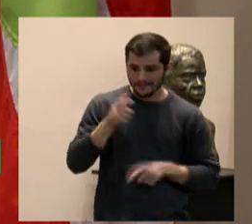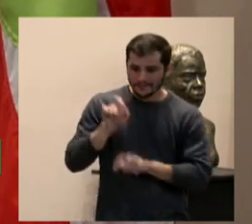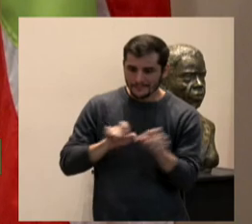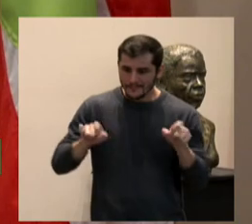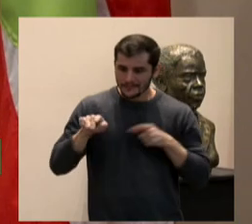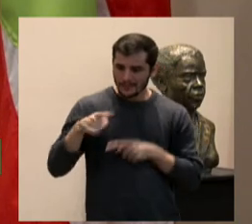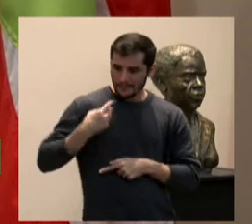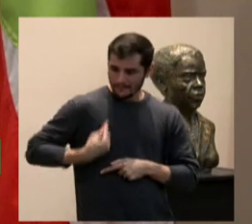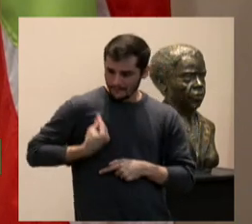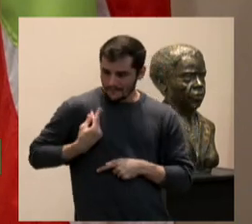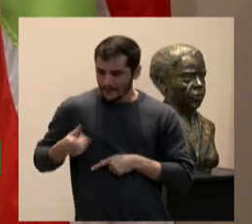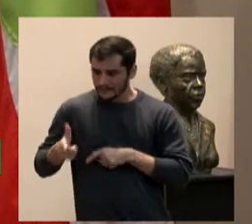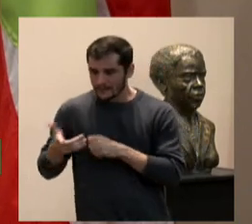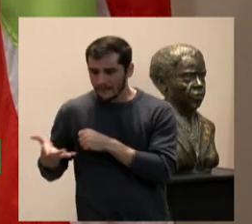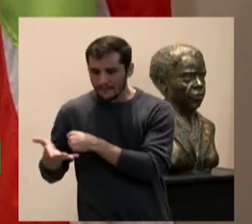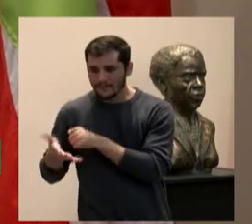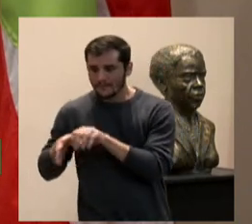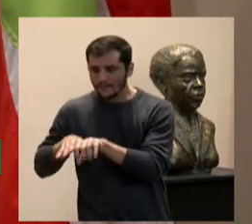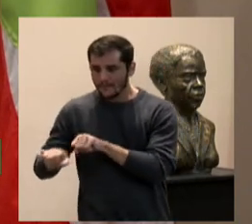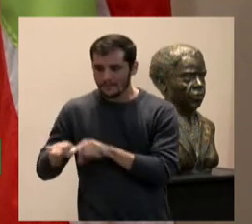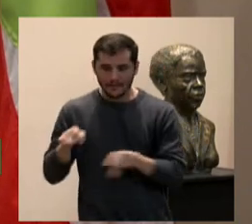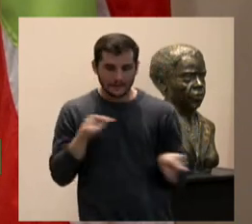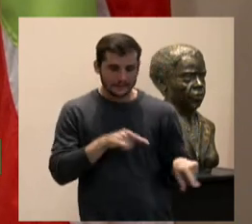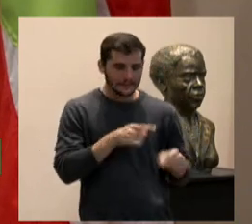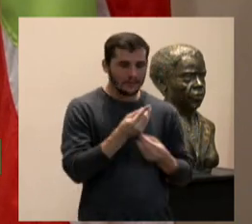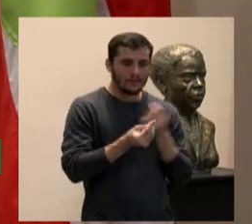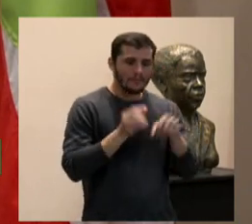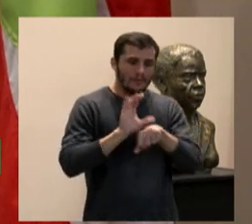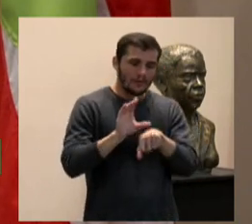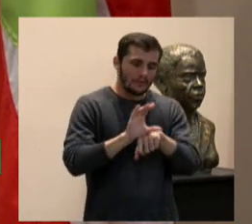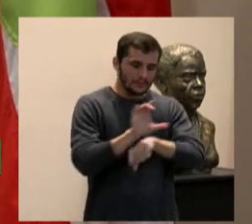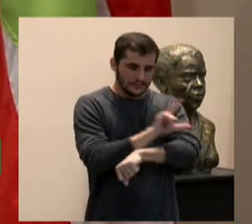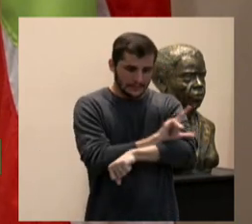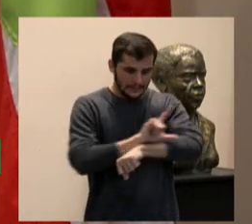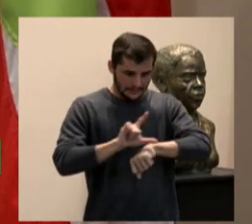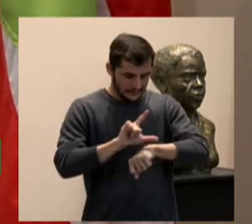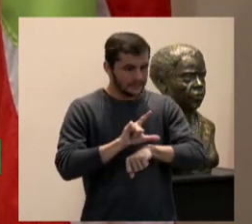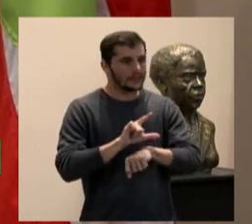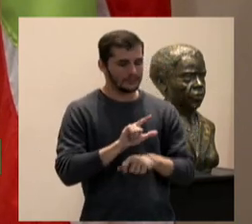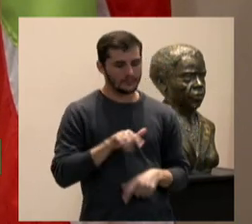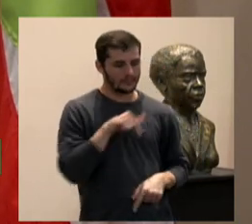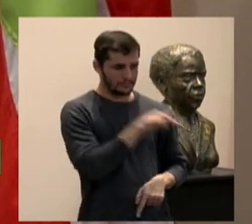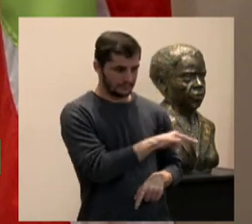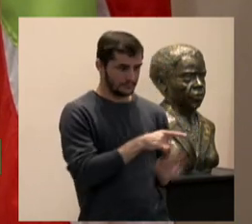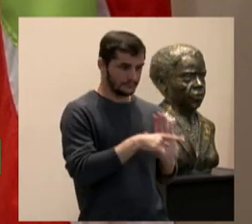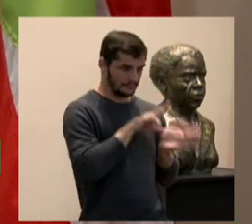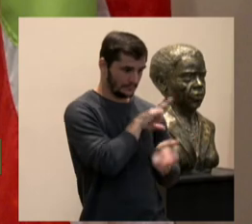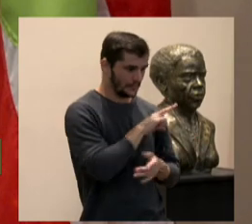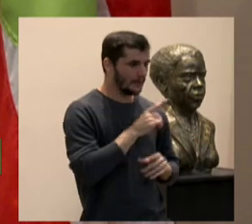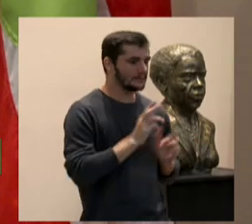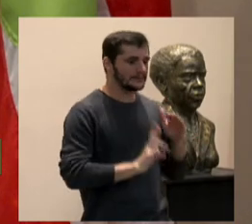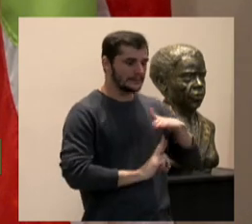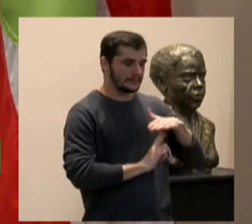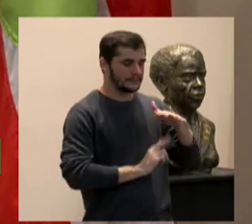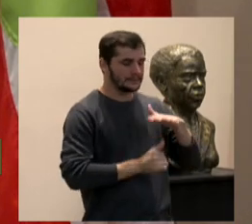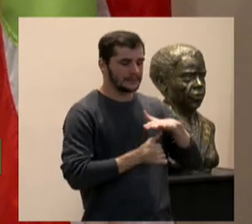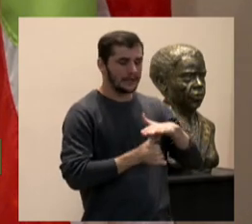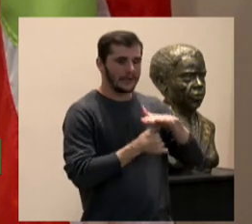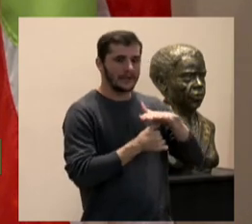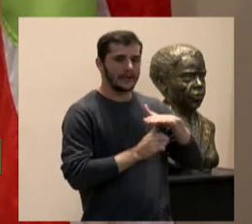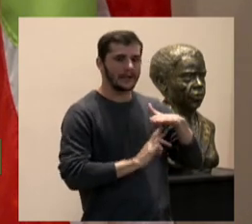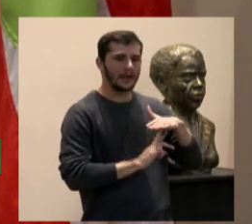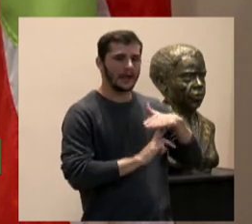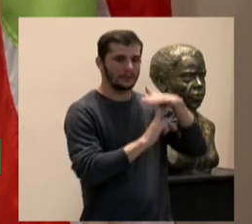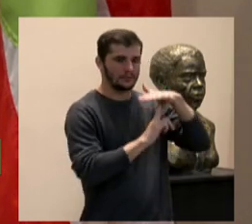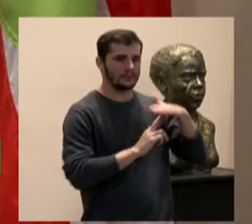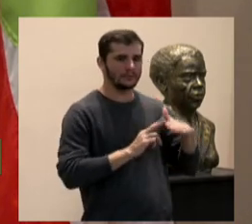formação inicial, nos cursos de licenciatura, como bem falou o nosso reitor, a preparação de professores, né,